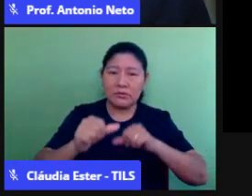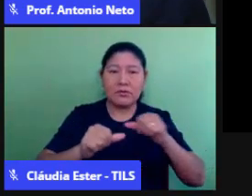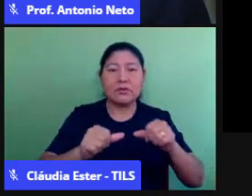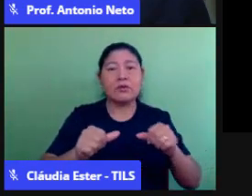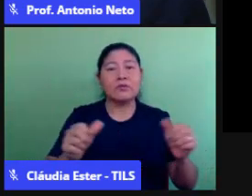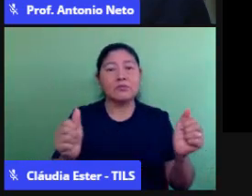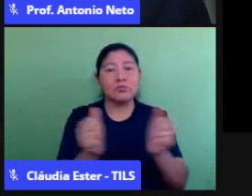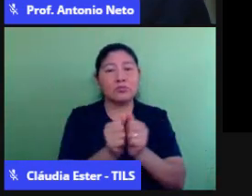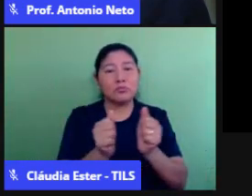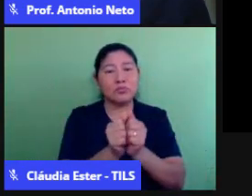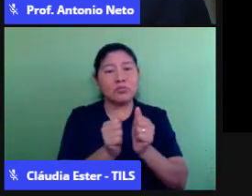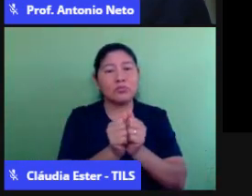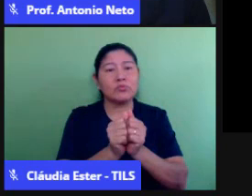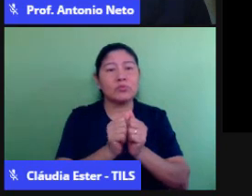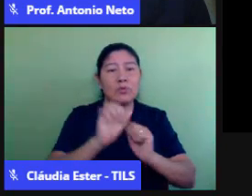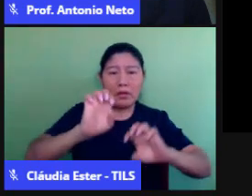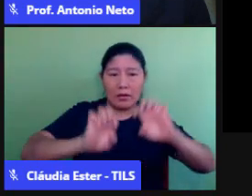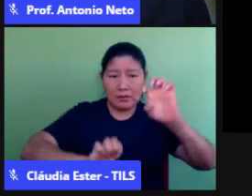hoje é